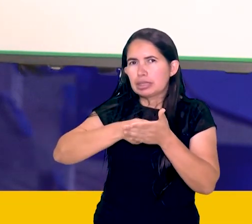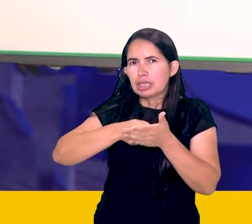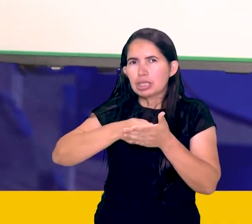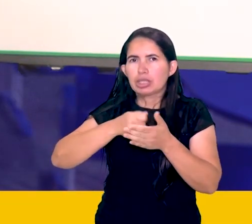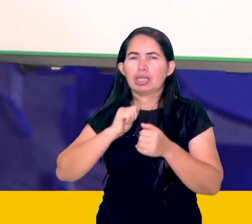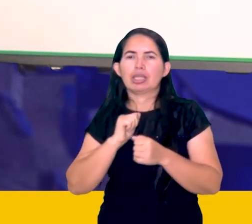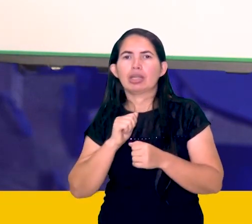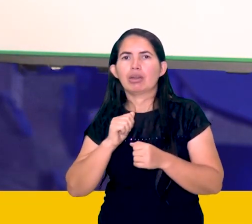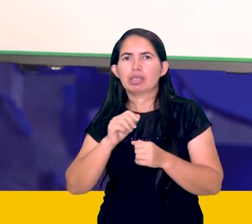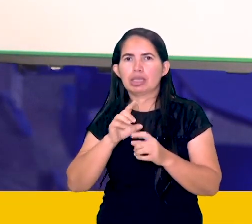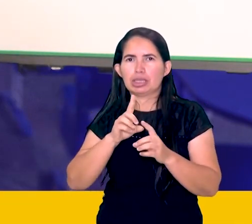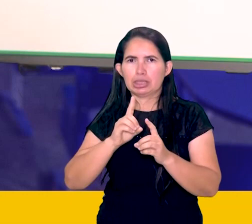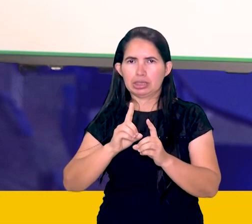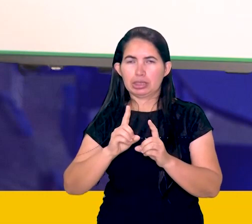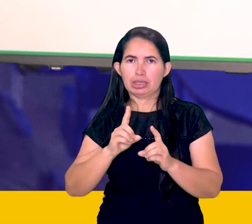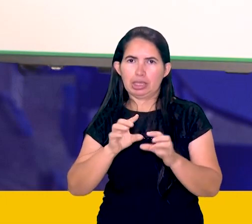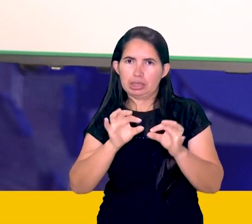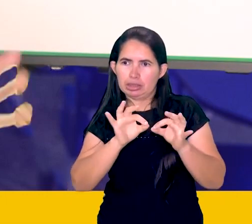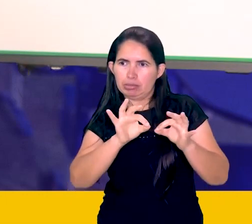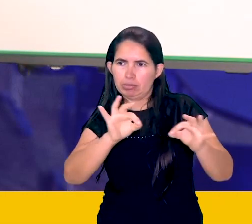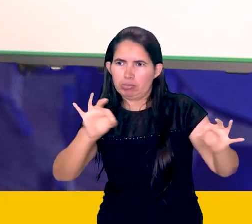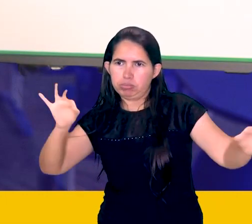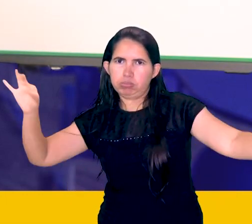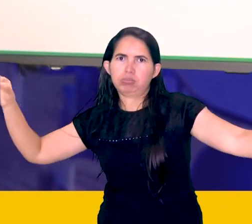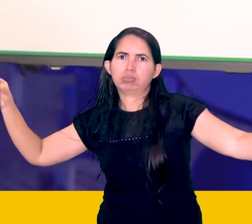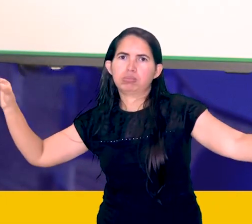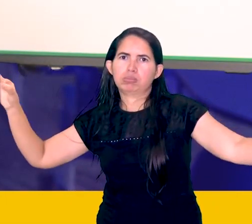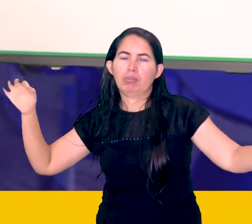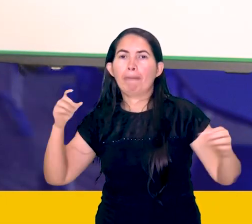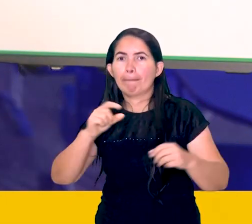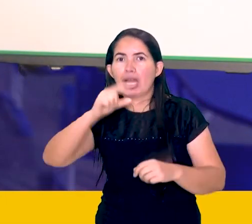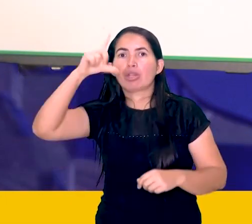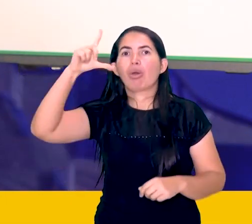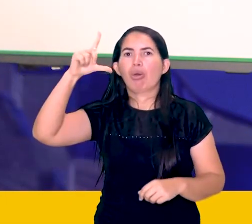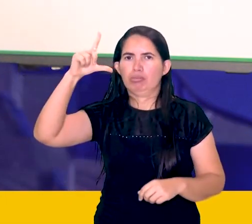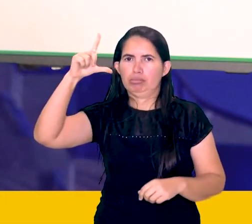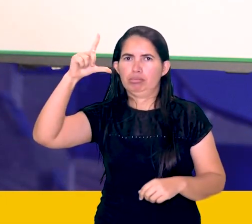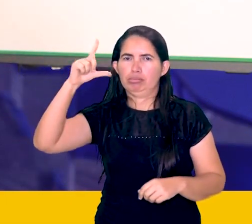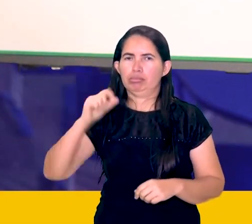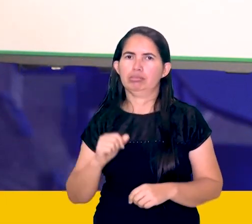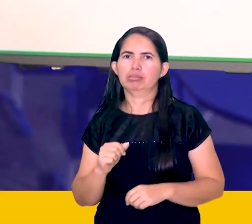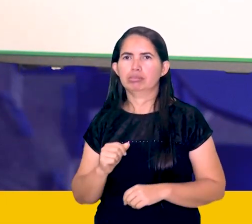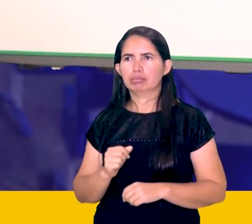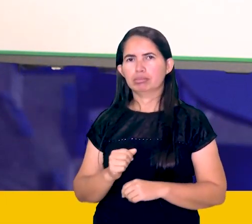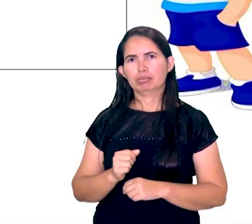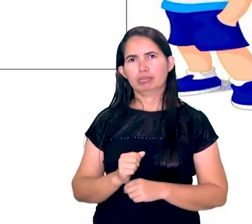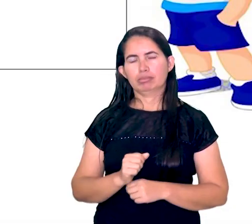mais uma distância maior do que todos os outros destacados agora.